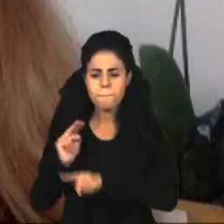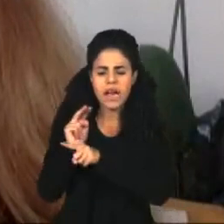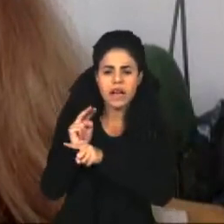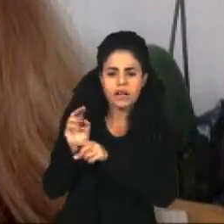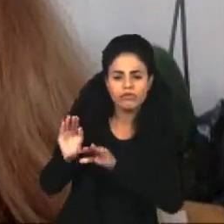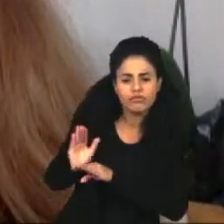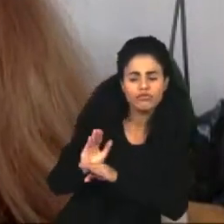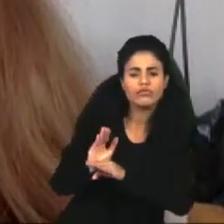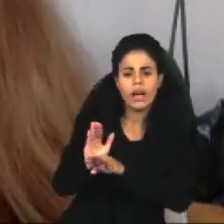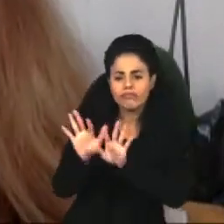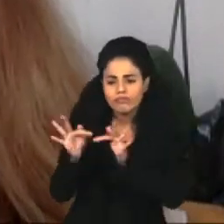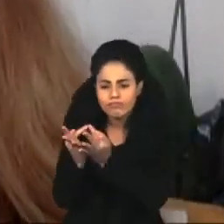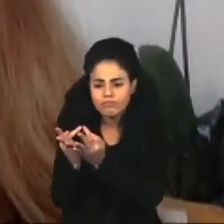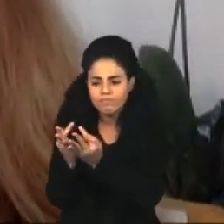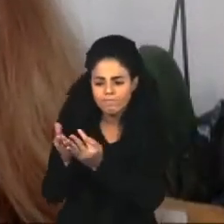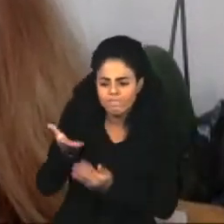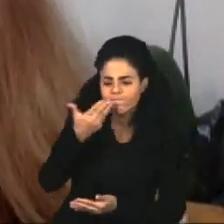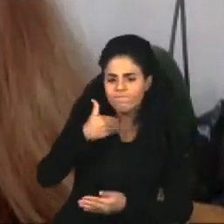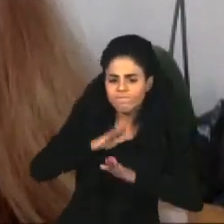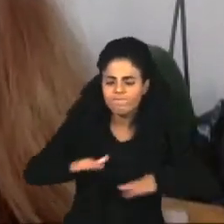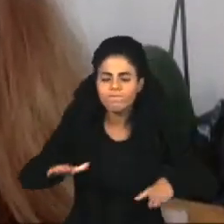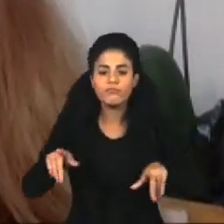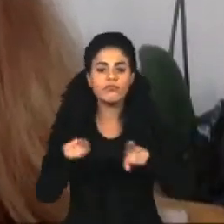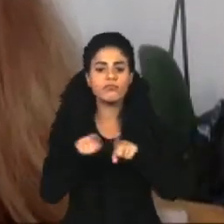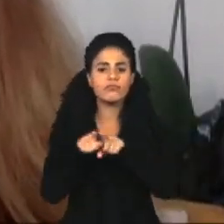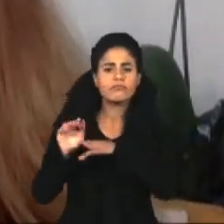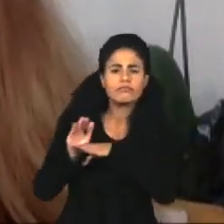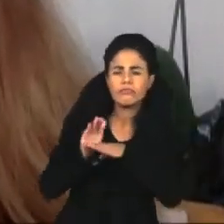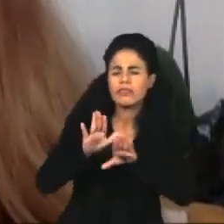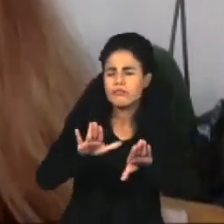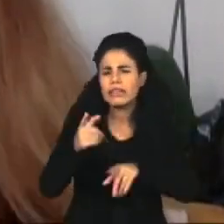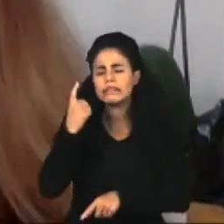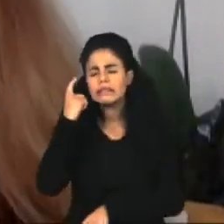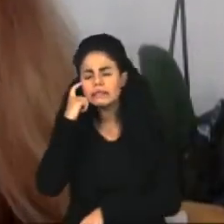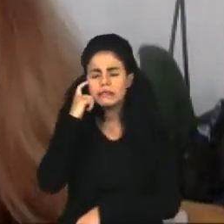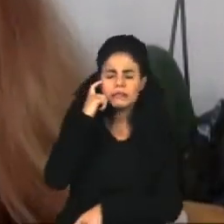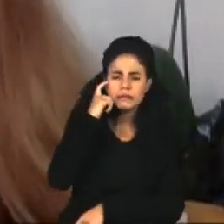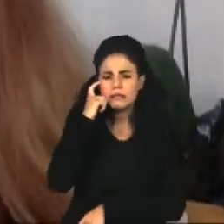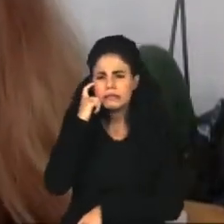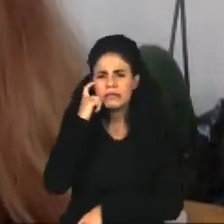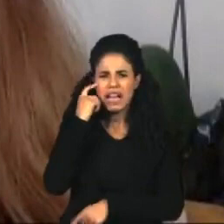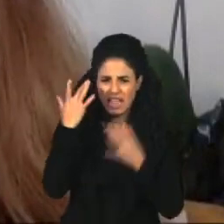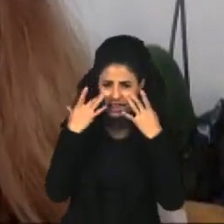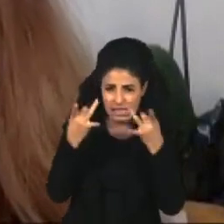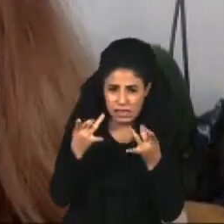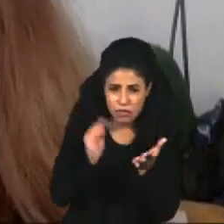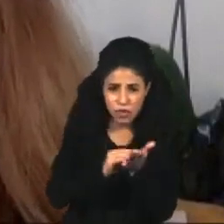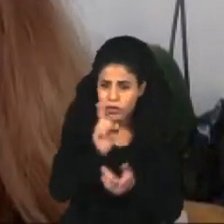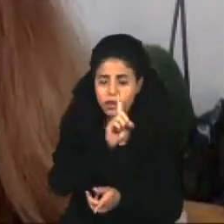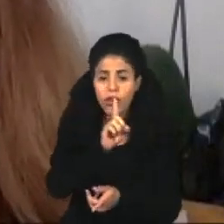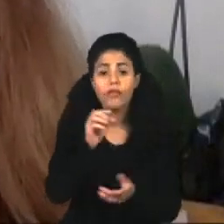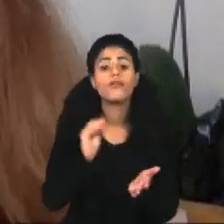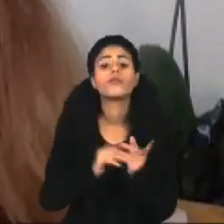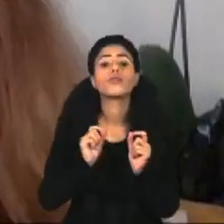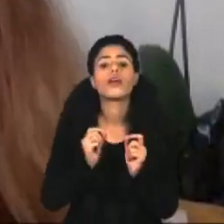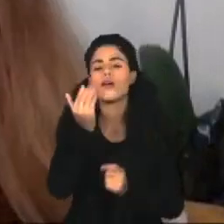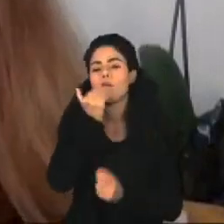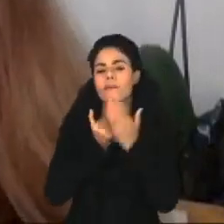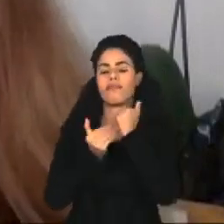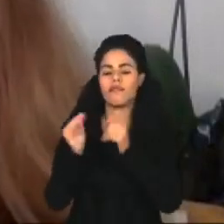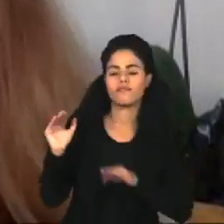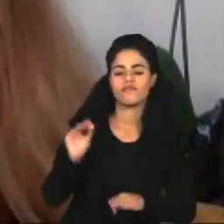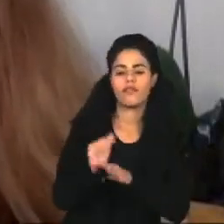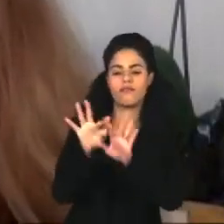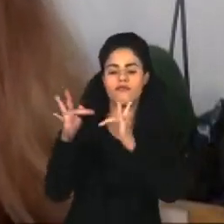folgado, de desatento, quando na realidade não é desatenção. É uma incapacidade